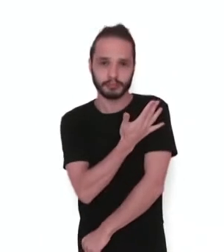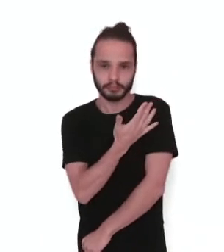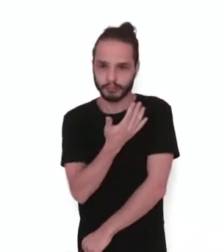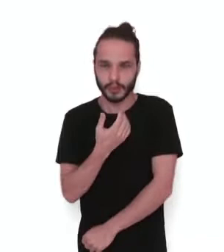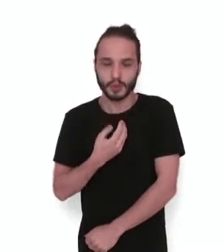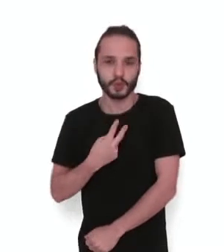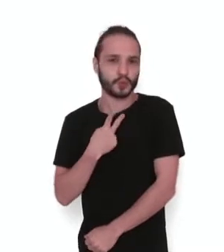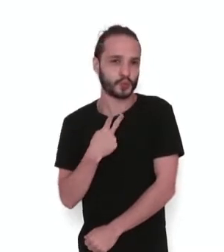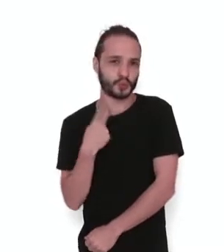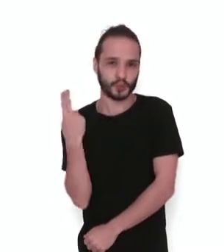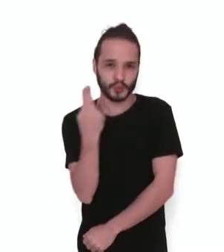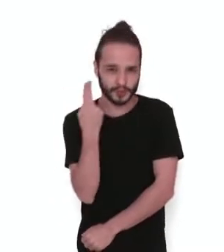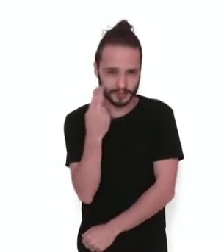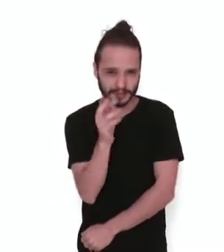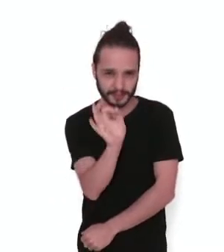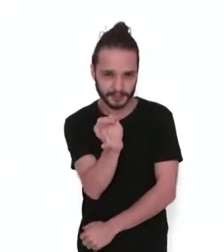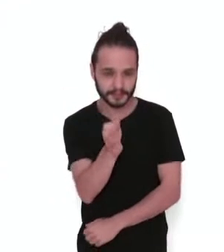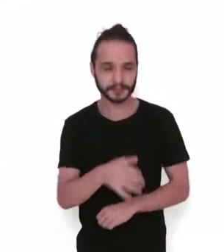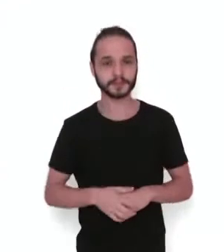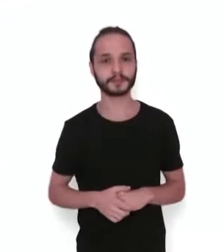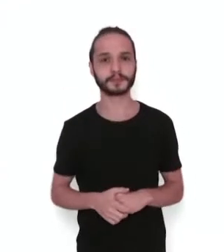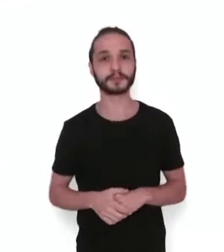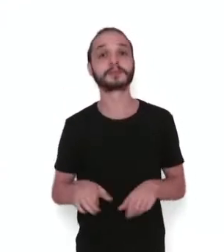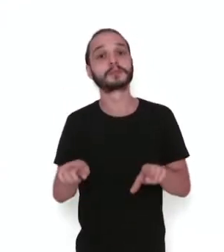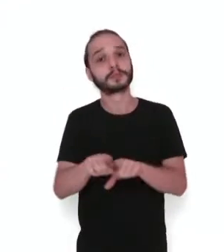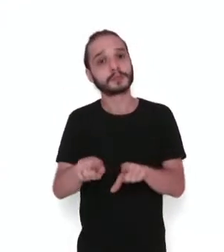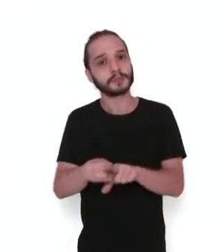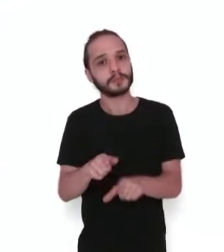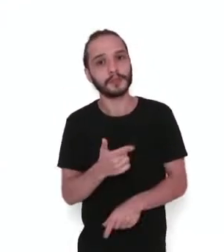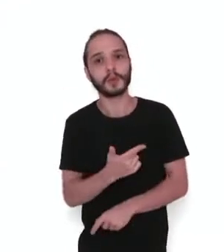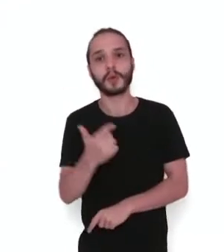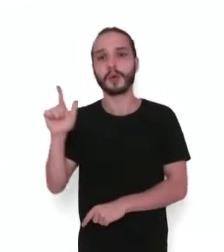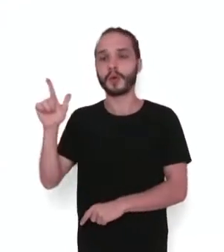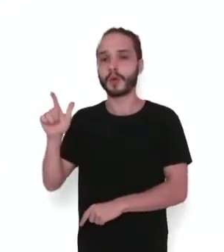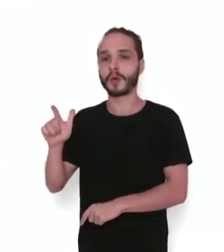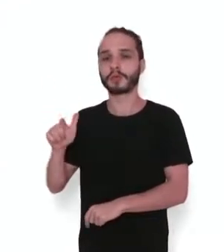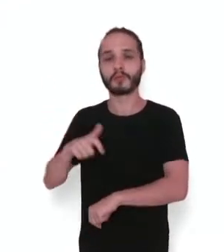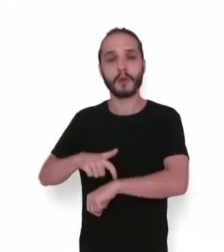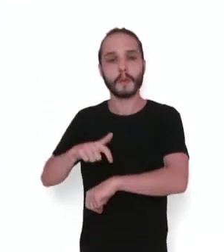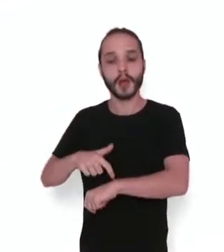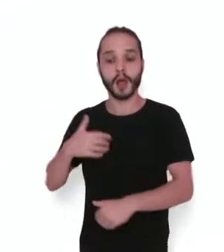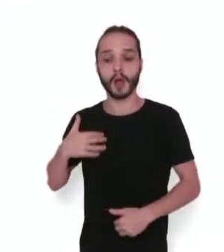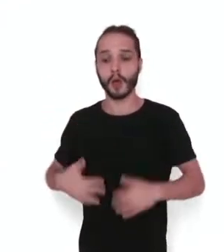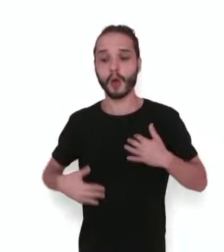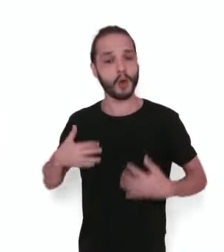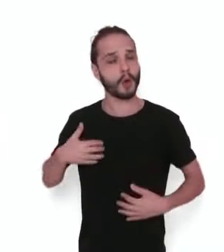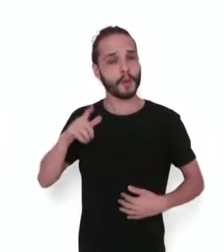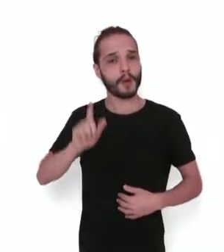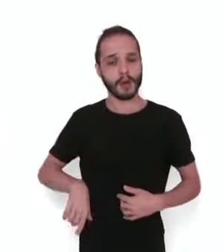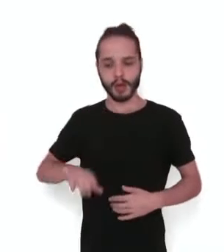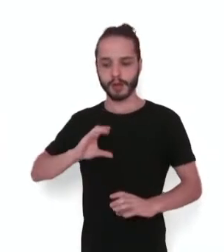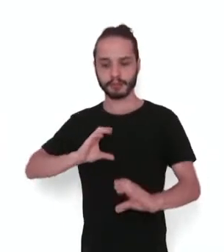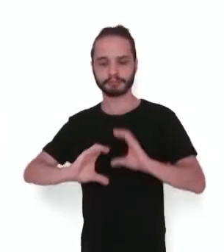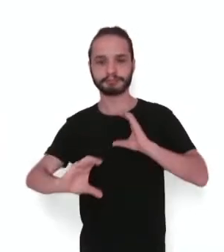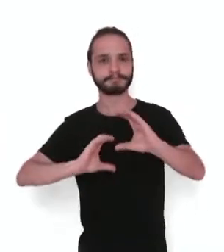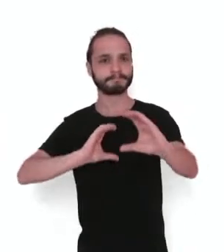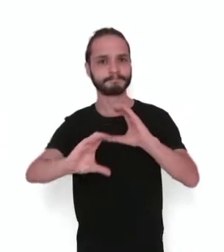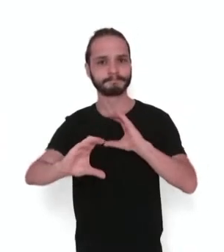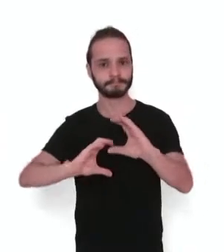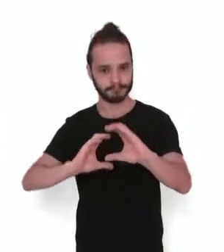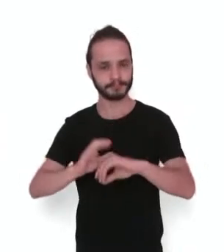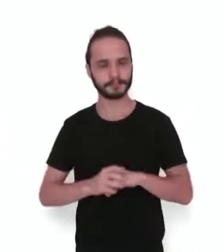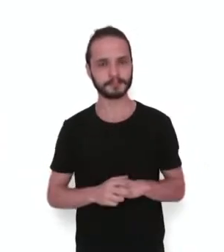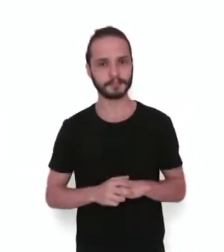verdade? E outros em que o nosso corpo é o próprio instrumento de comunicação. Portanto,